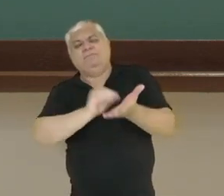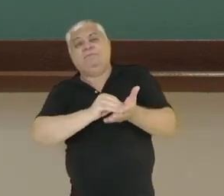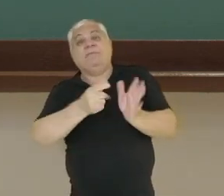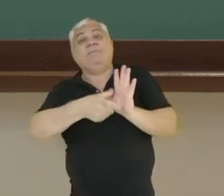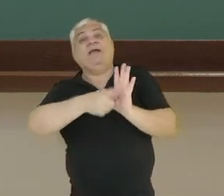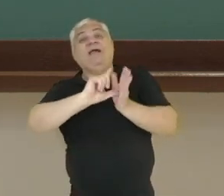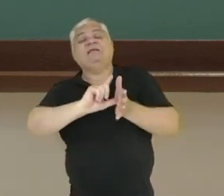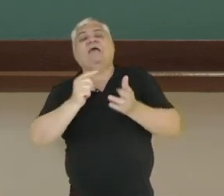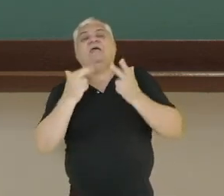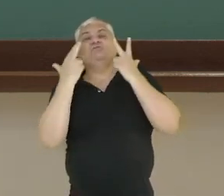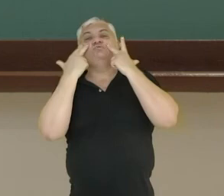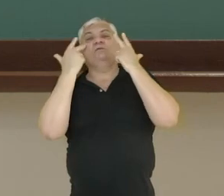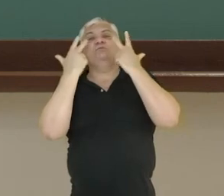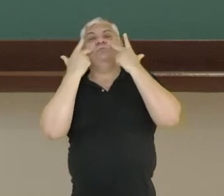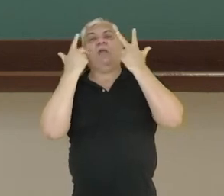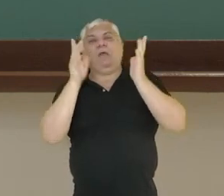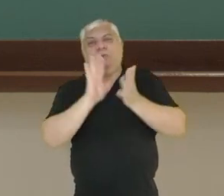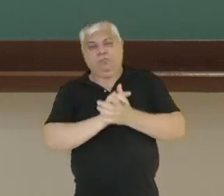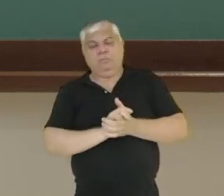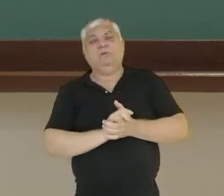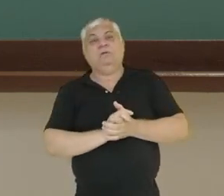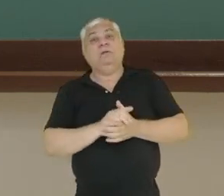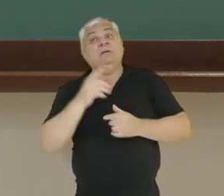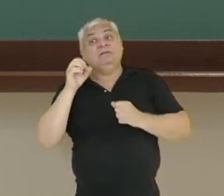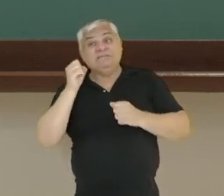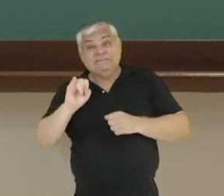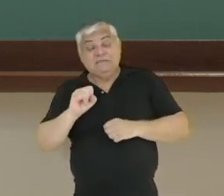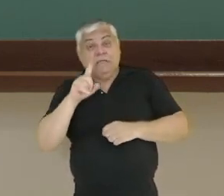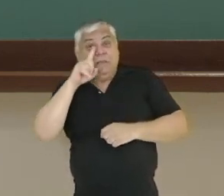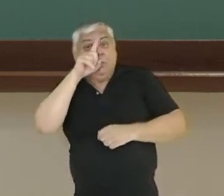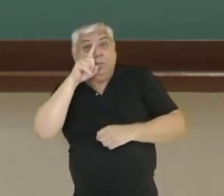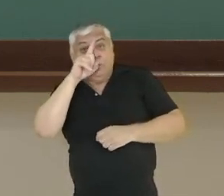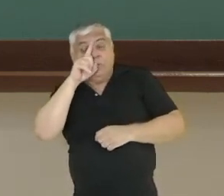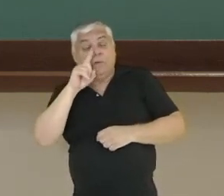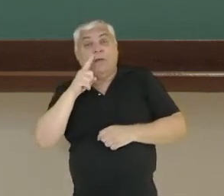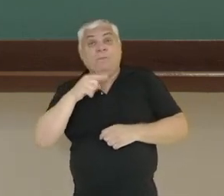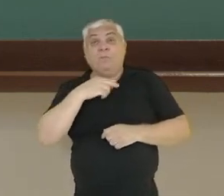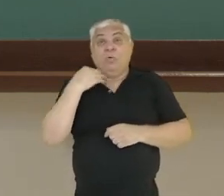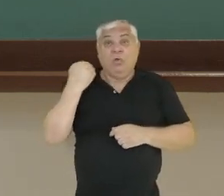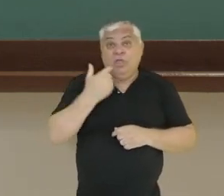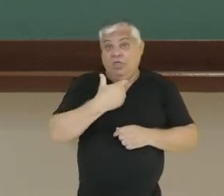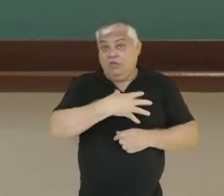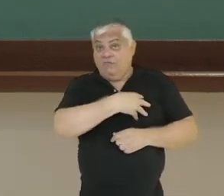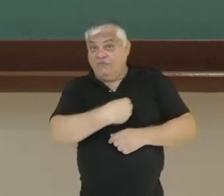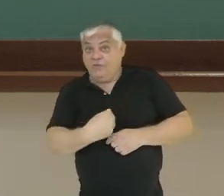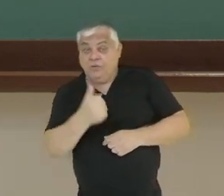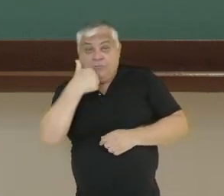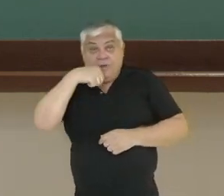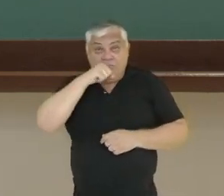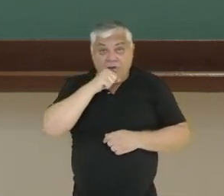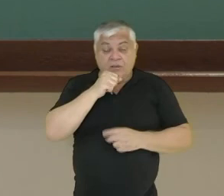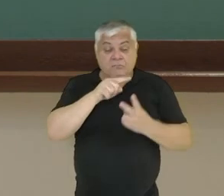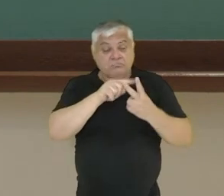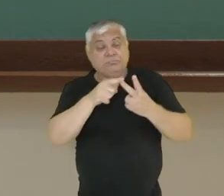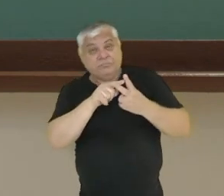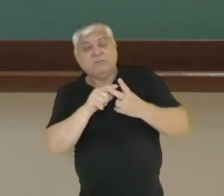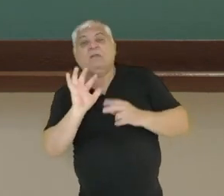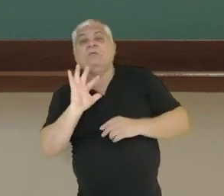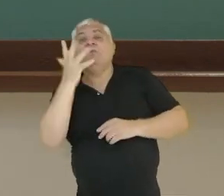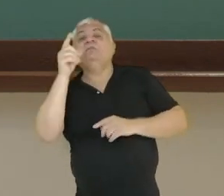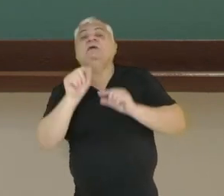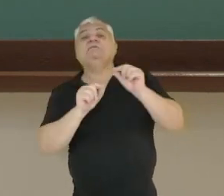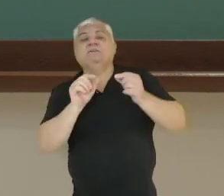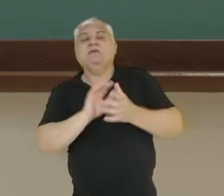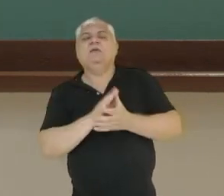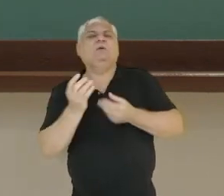mais realizada quando há um risco de sofrimento fetal ou sofrimento da mãe. E o que acontece nesse parto